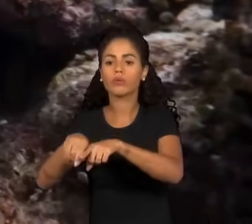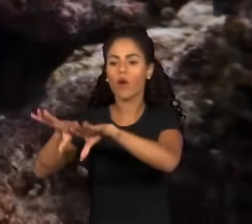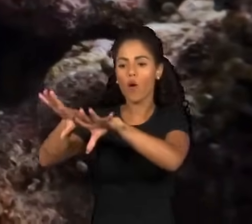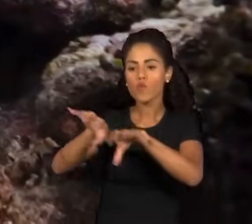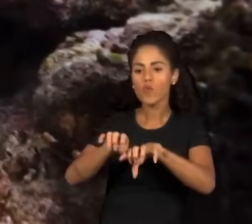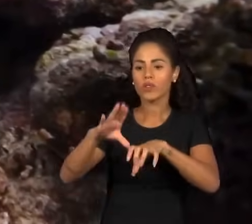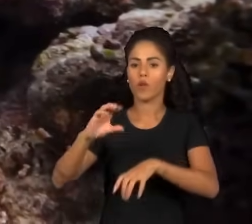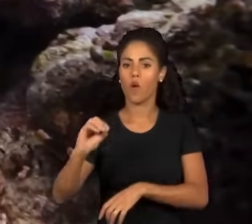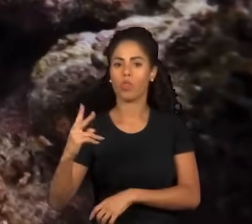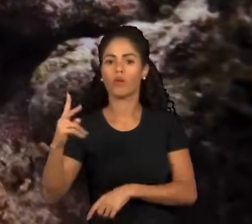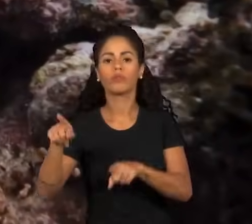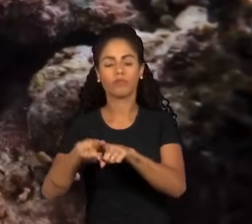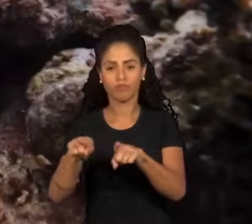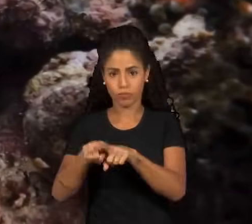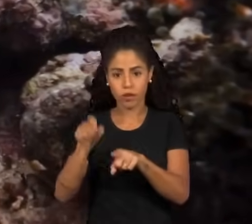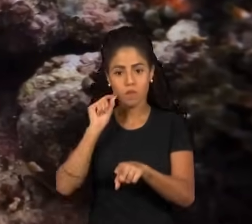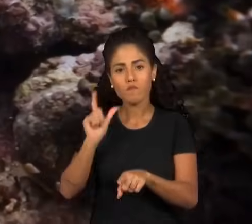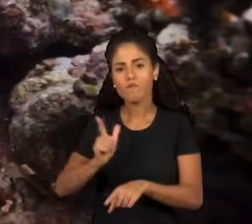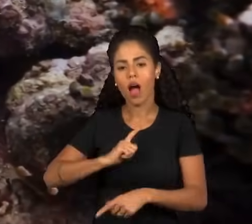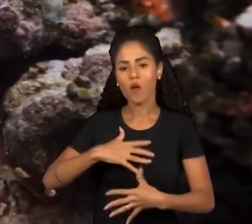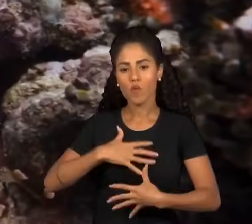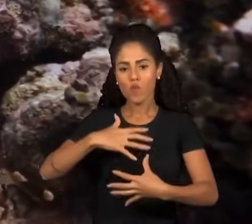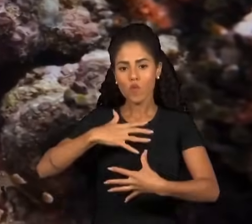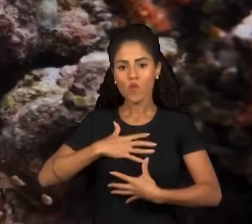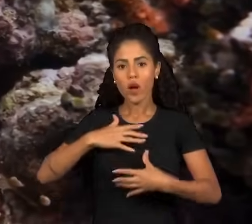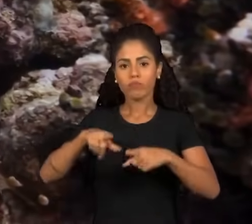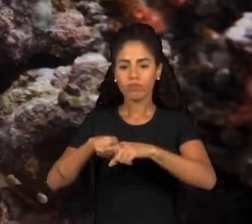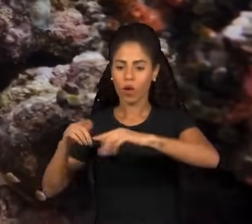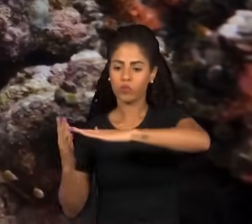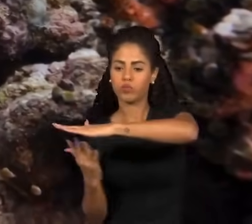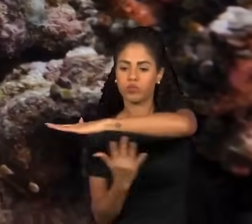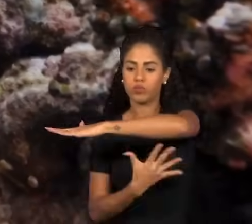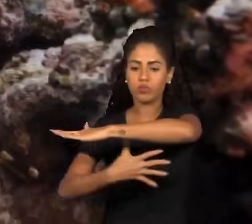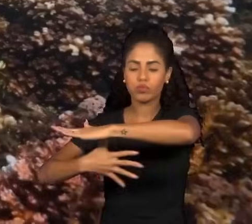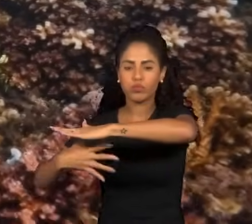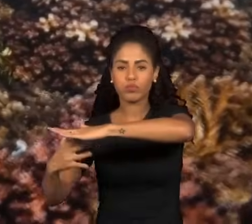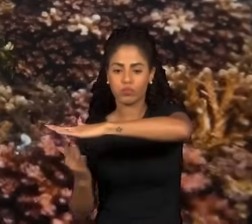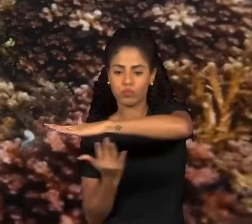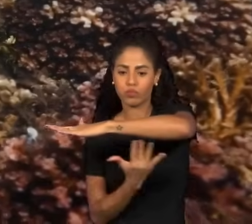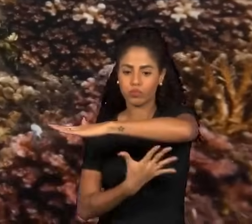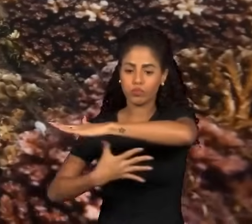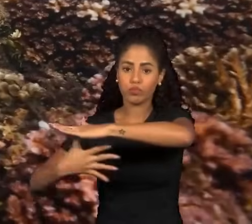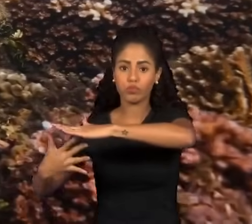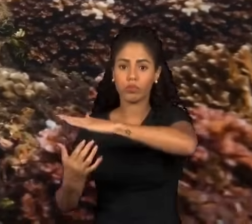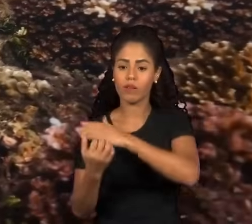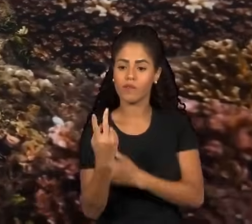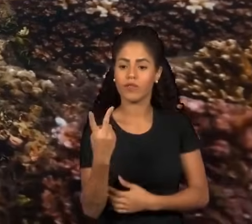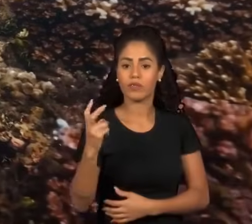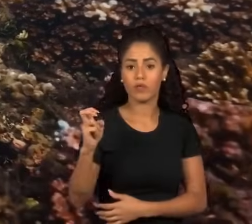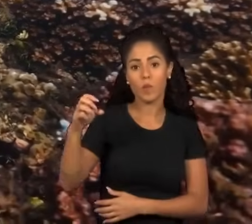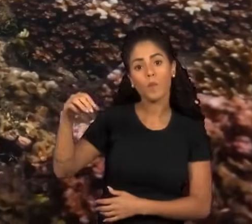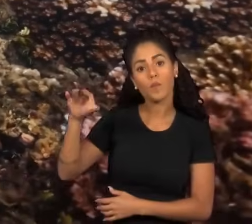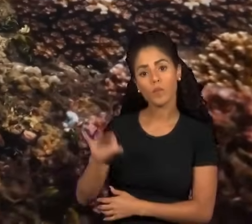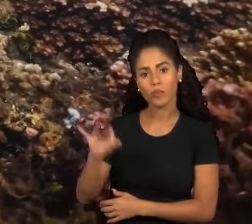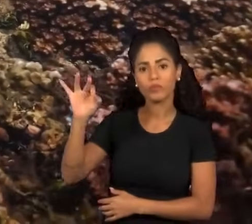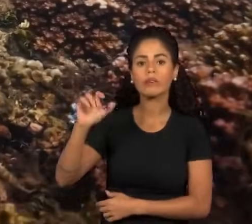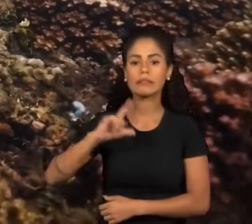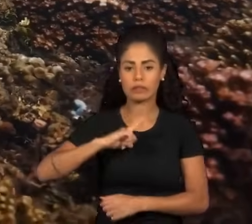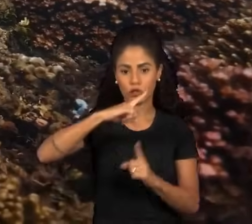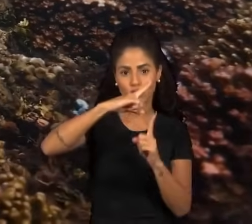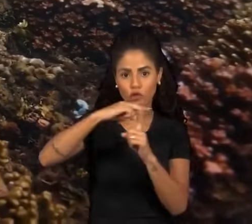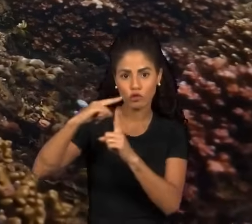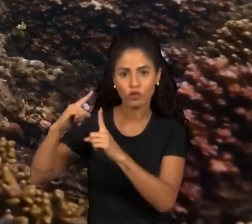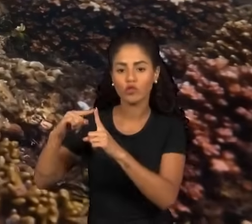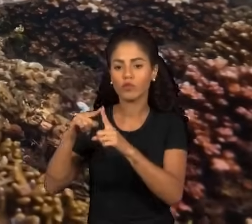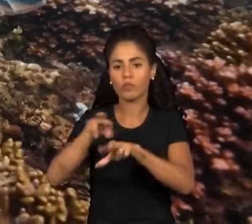liberam oxigênio. Chamados de floresta tropical submersa, cerca de 25% das espécies